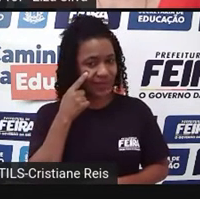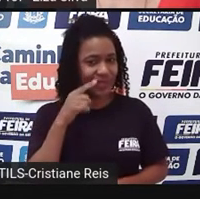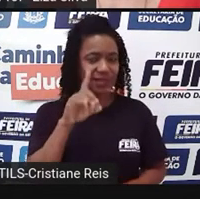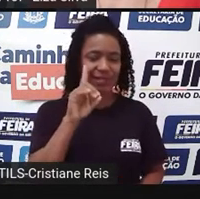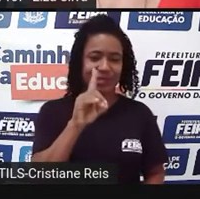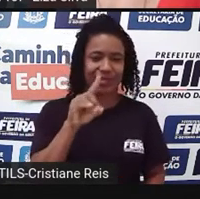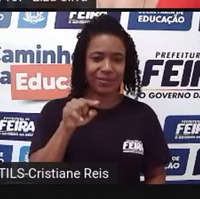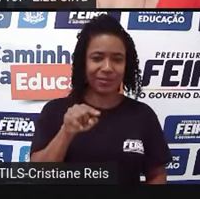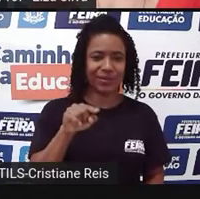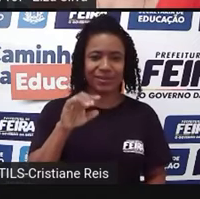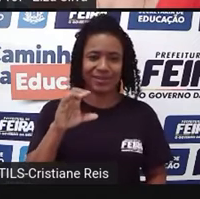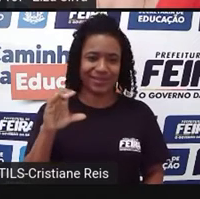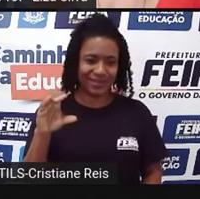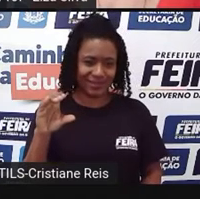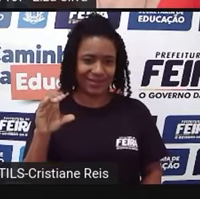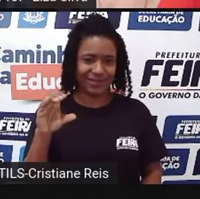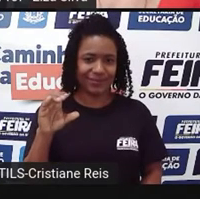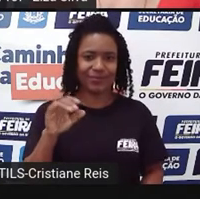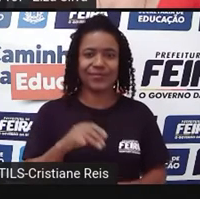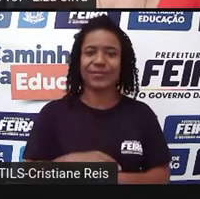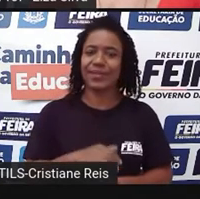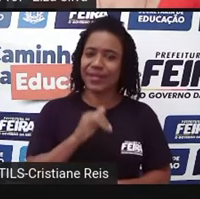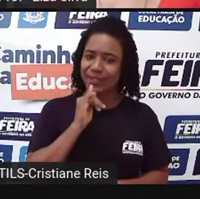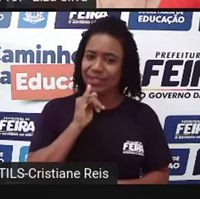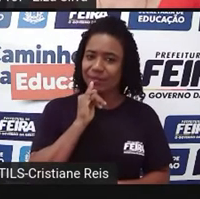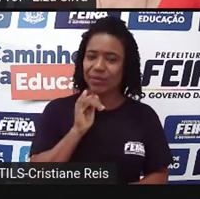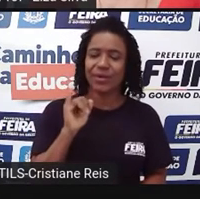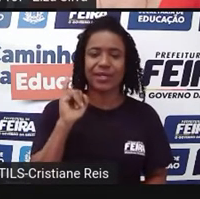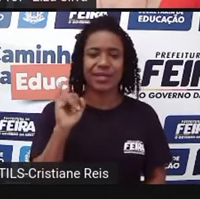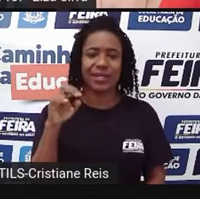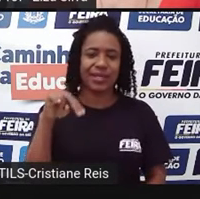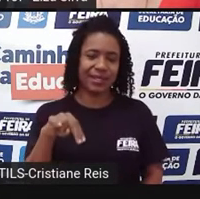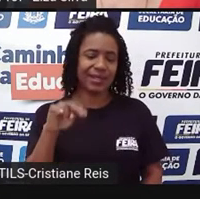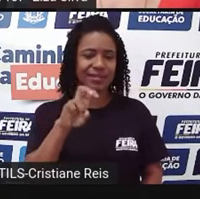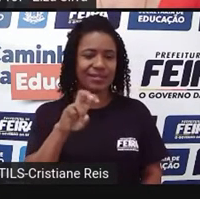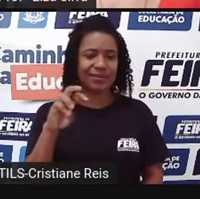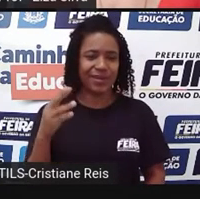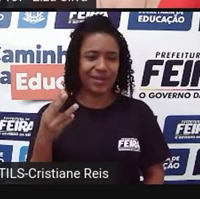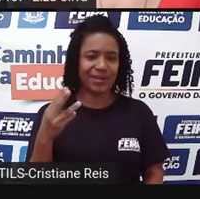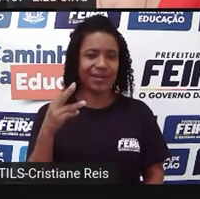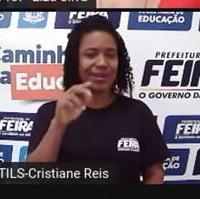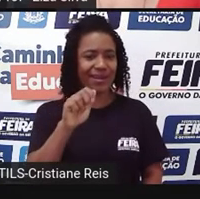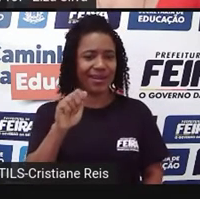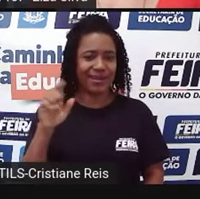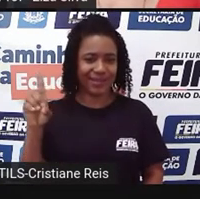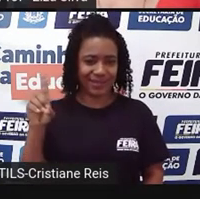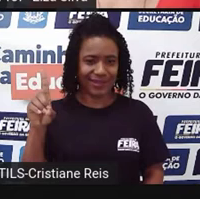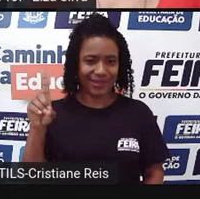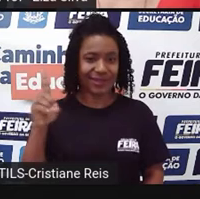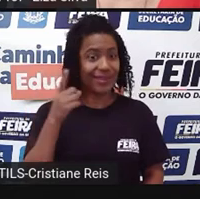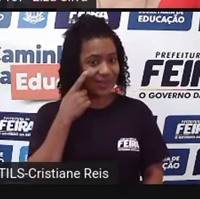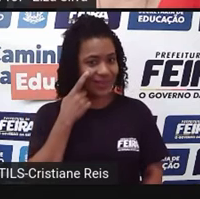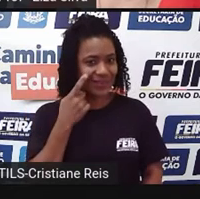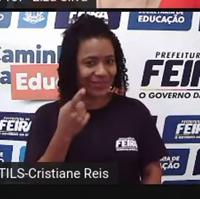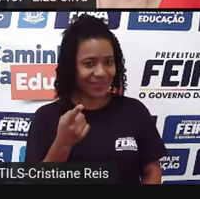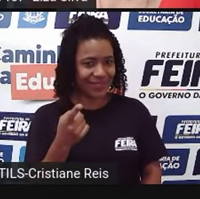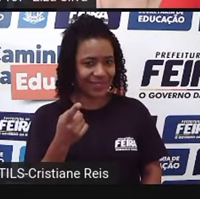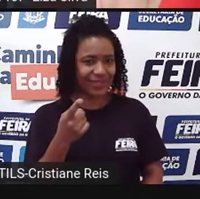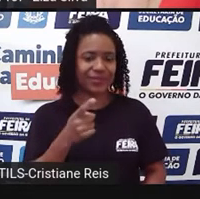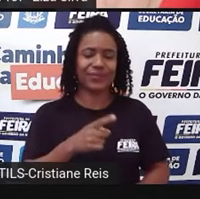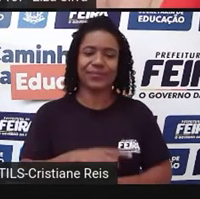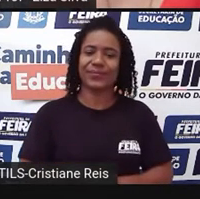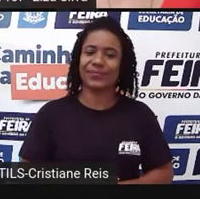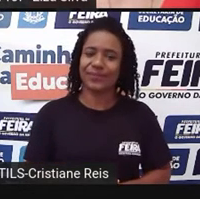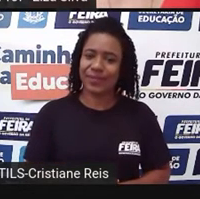de Cristo exemplo em 7 free Ride e eu vejo que a gente lê a